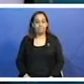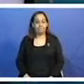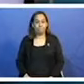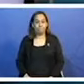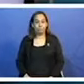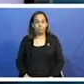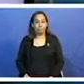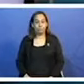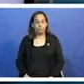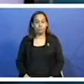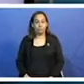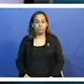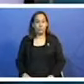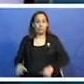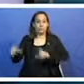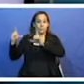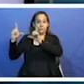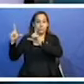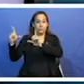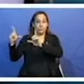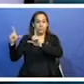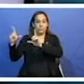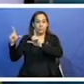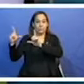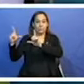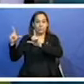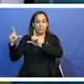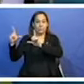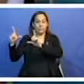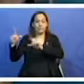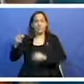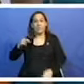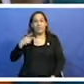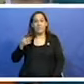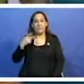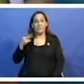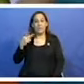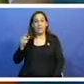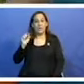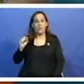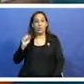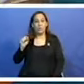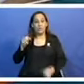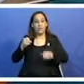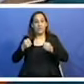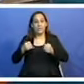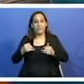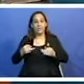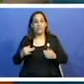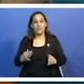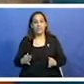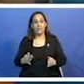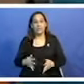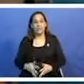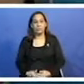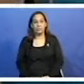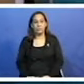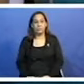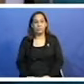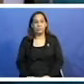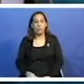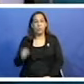Aqui, ó, nesse quadrinho roxo, vai retomar aquilo que a professora ensinou lá no comecinho da aula.